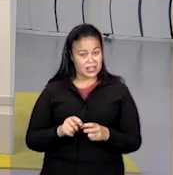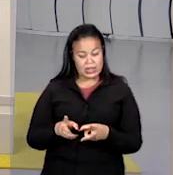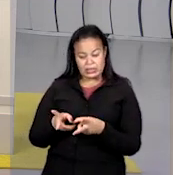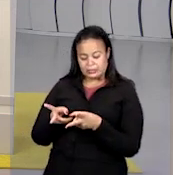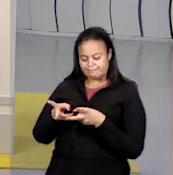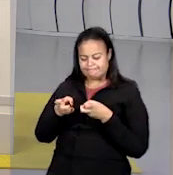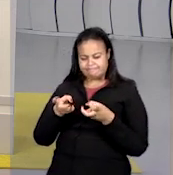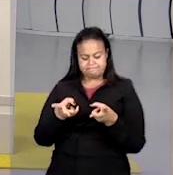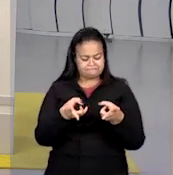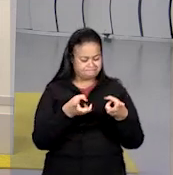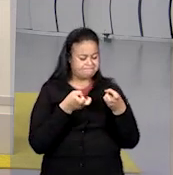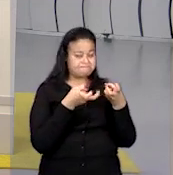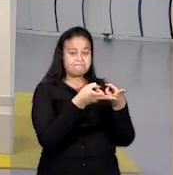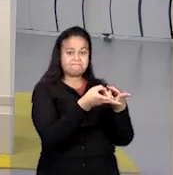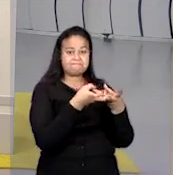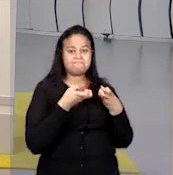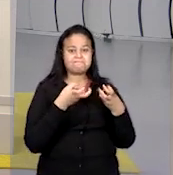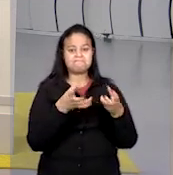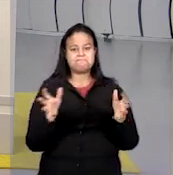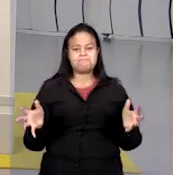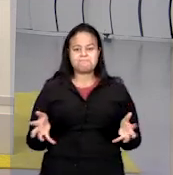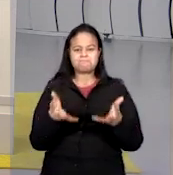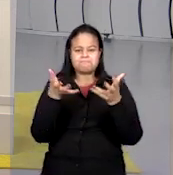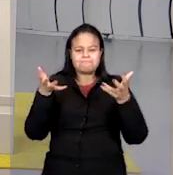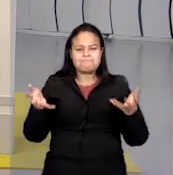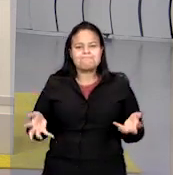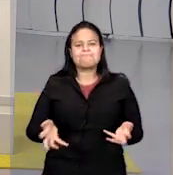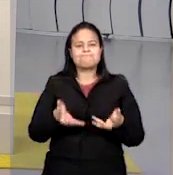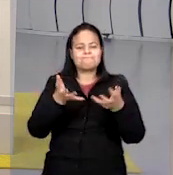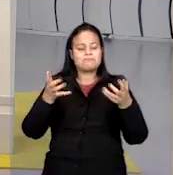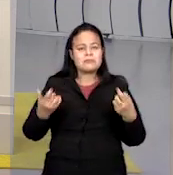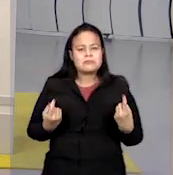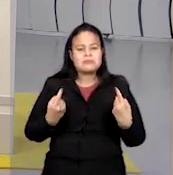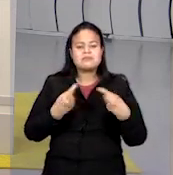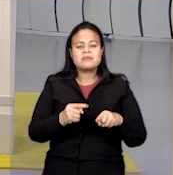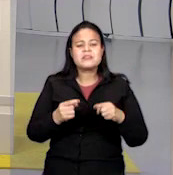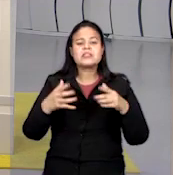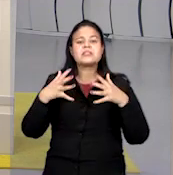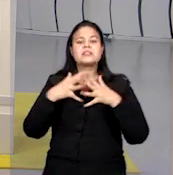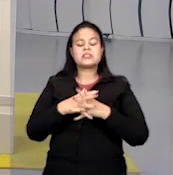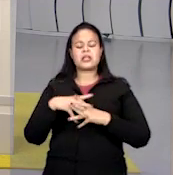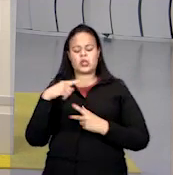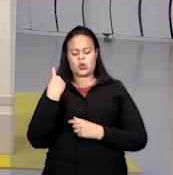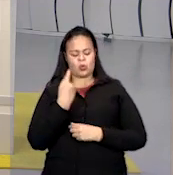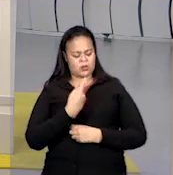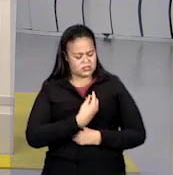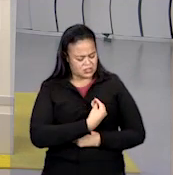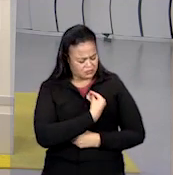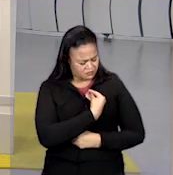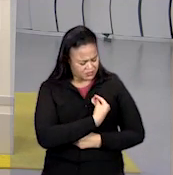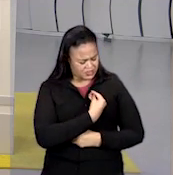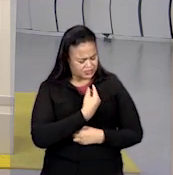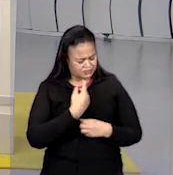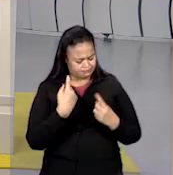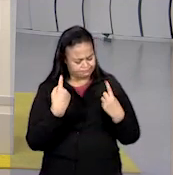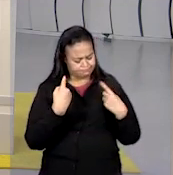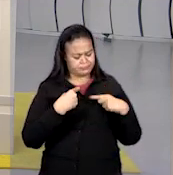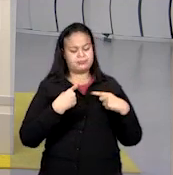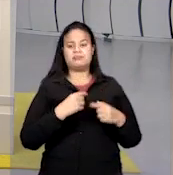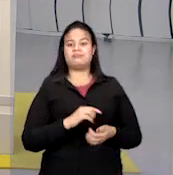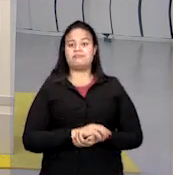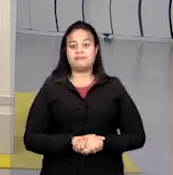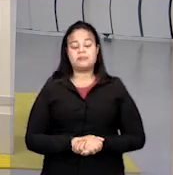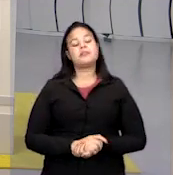gente explora são explorados e causam impactos que afetam a nossa vida. E é sobre isso que a